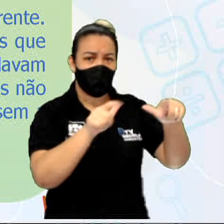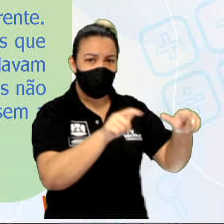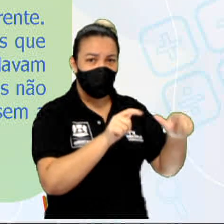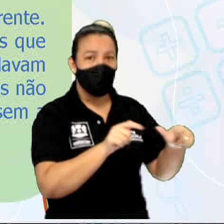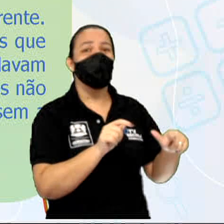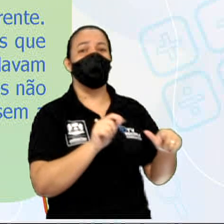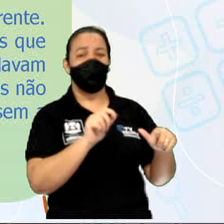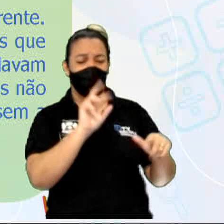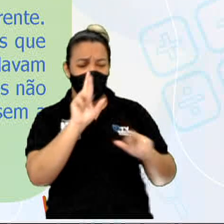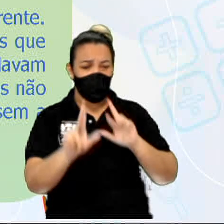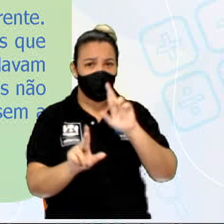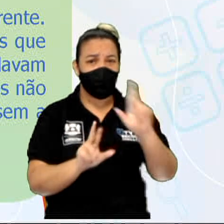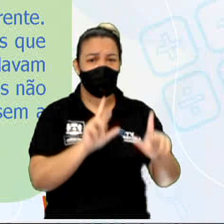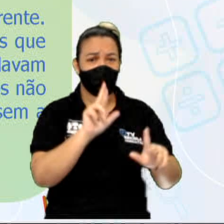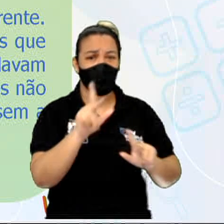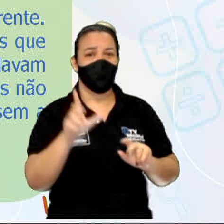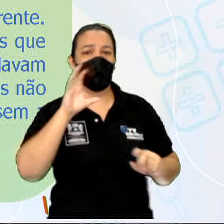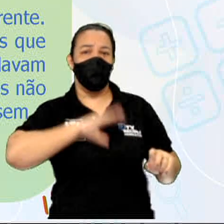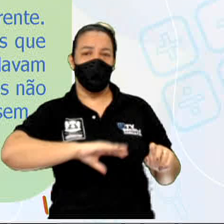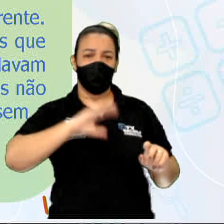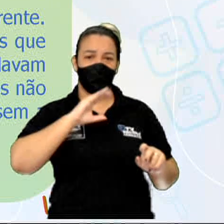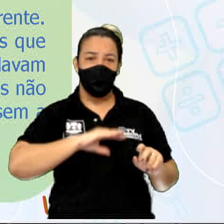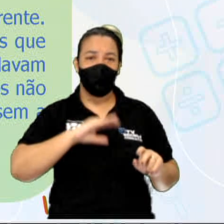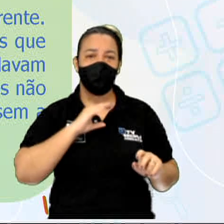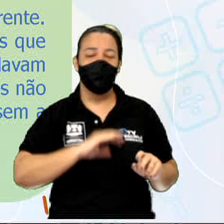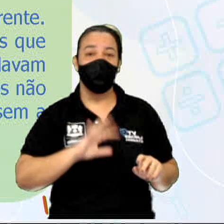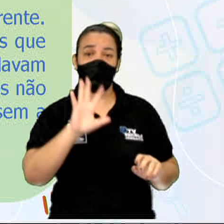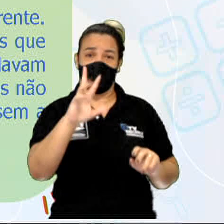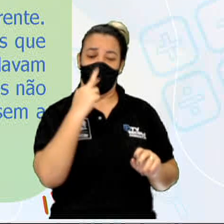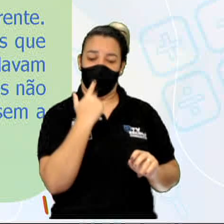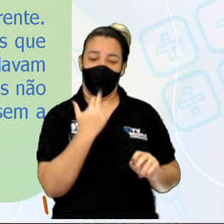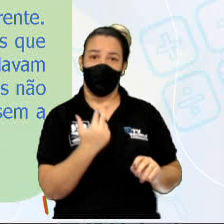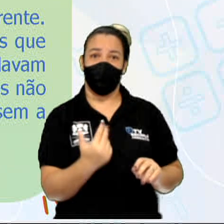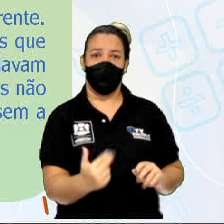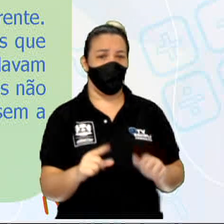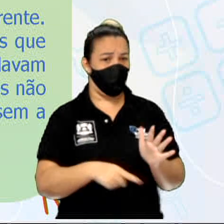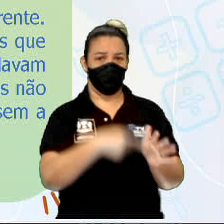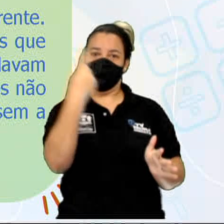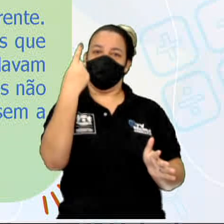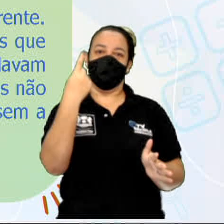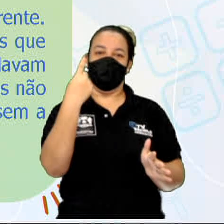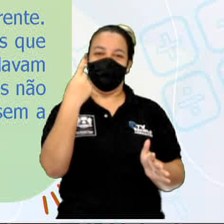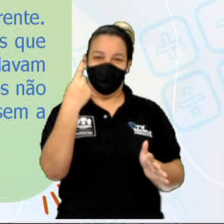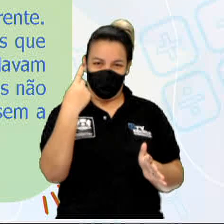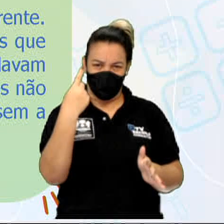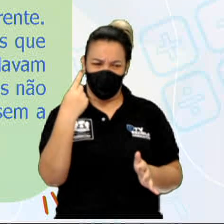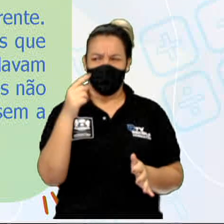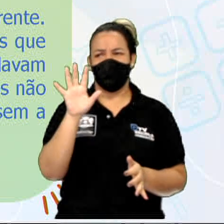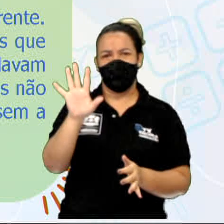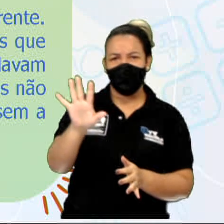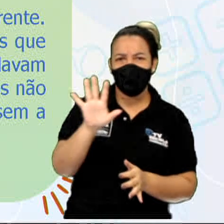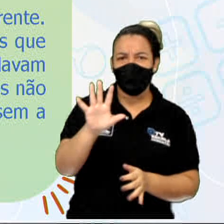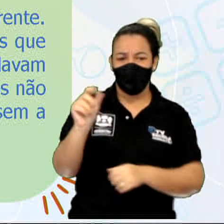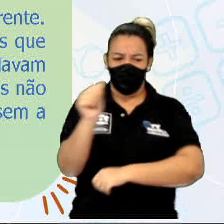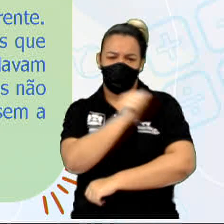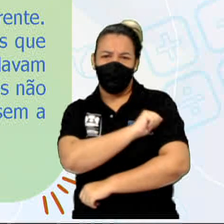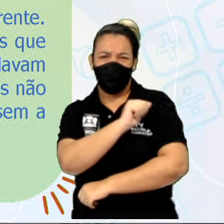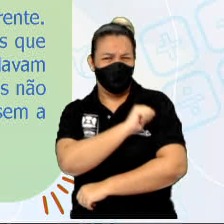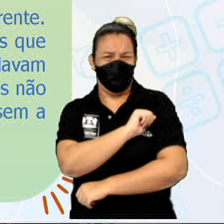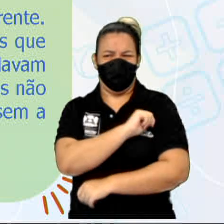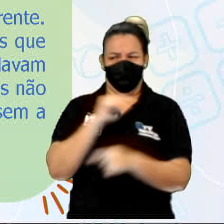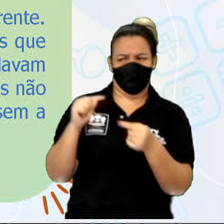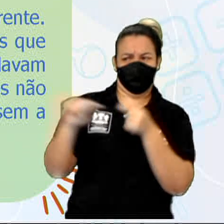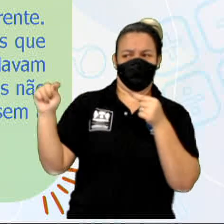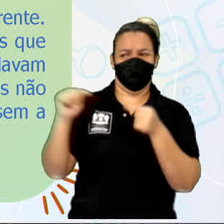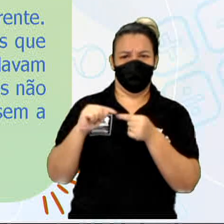português. Variava a pronúncia, mas a língua era uma só. E os alunos não achavam formidável que num